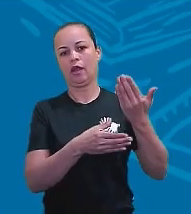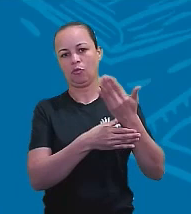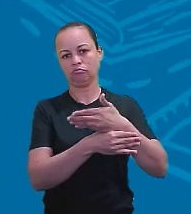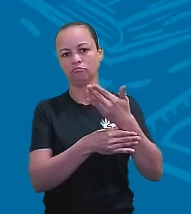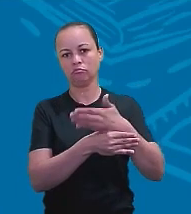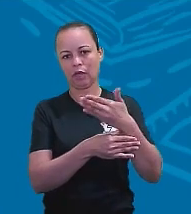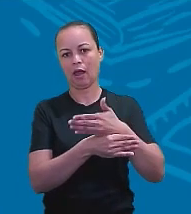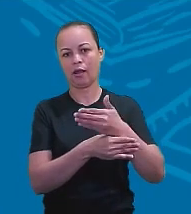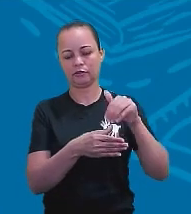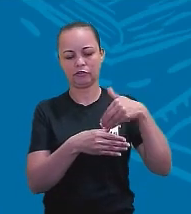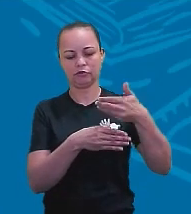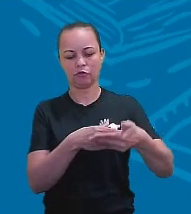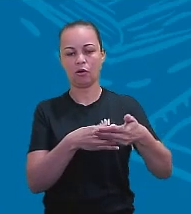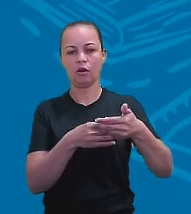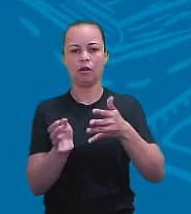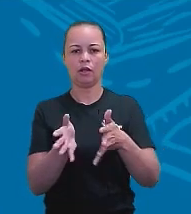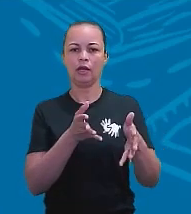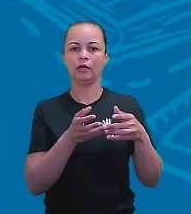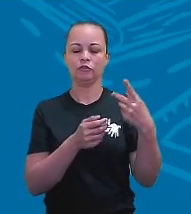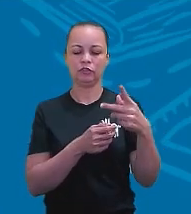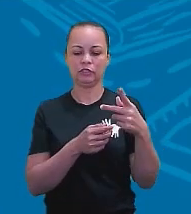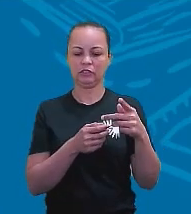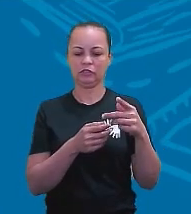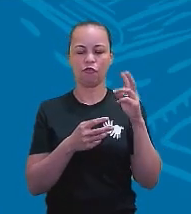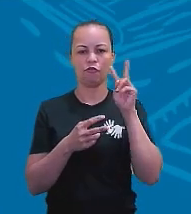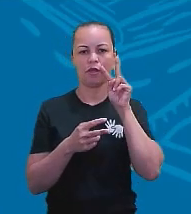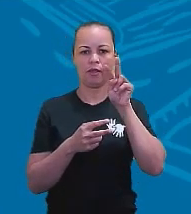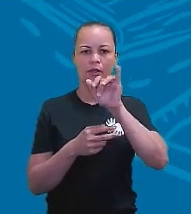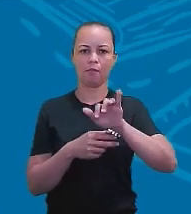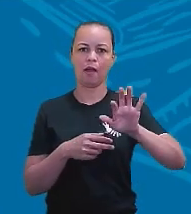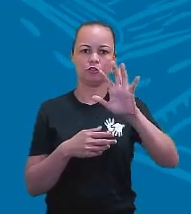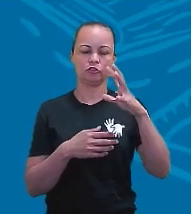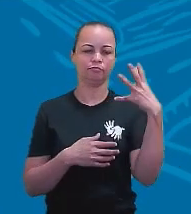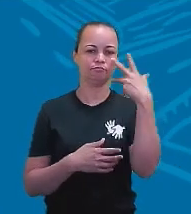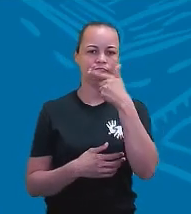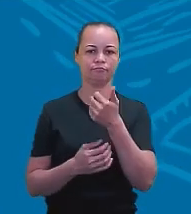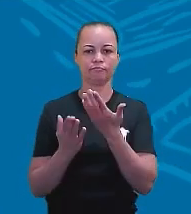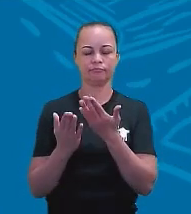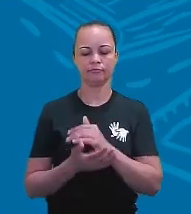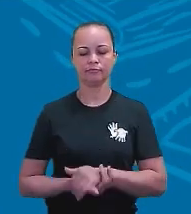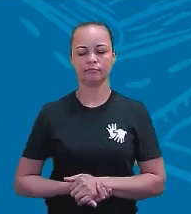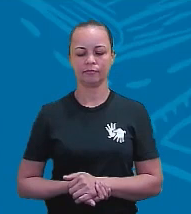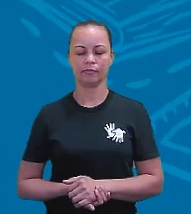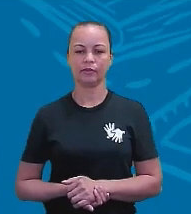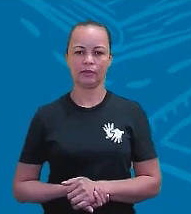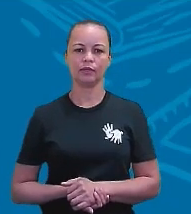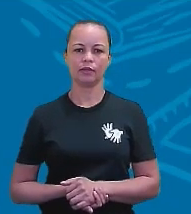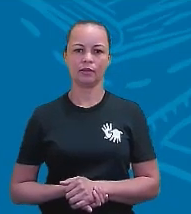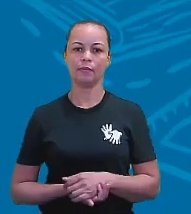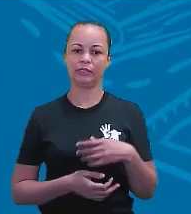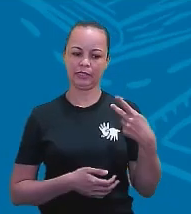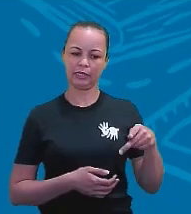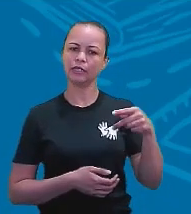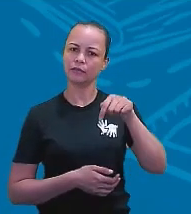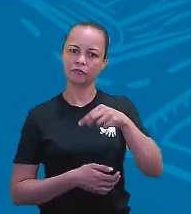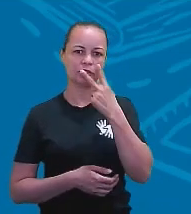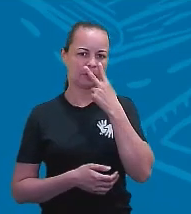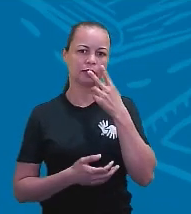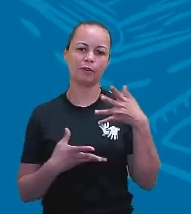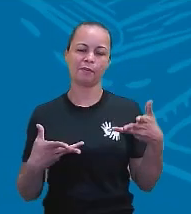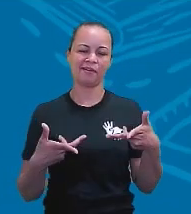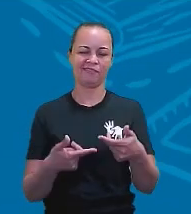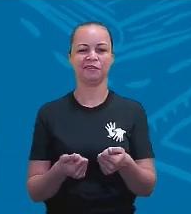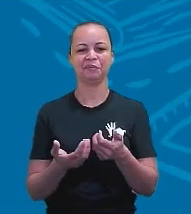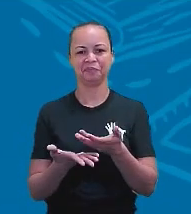táxis. E aí vocês veem um monumento belíssimo, certo? Mas a nossa também é maravilhosa, não é não?